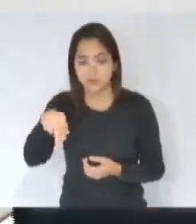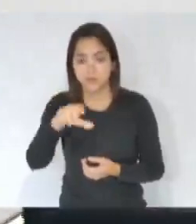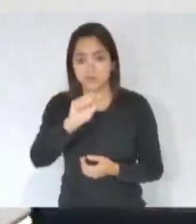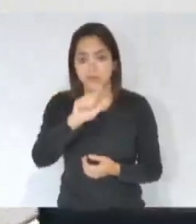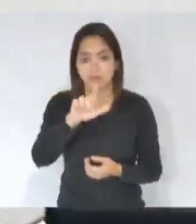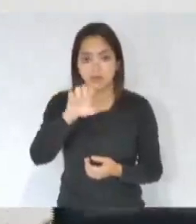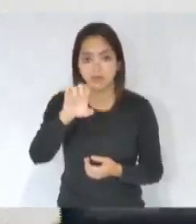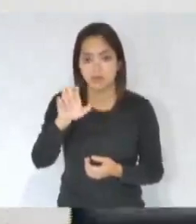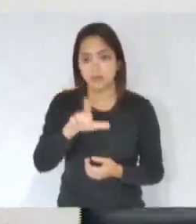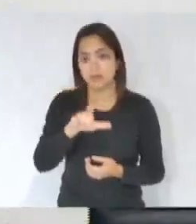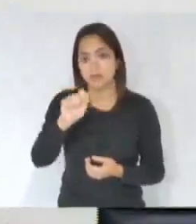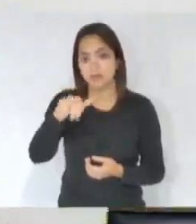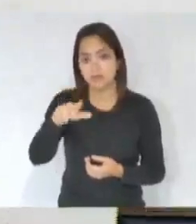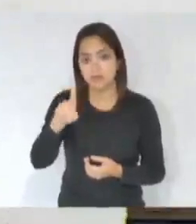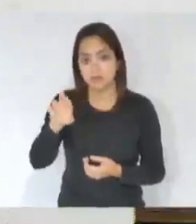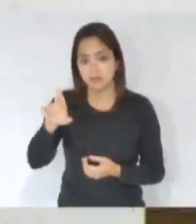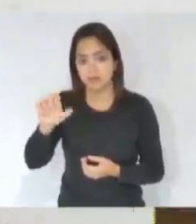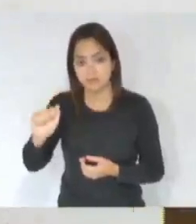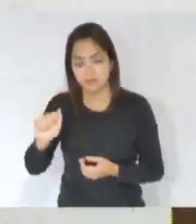Cavalheiro. Sejam todos bem-vindos.